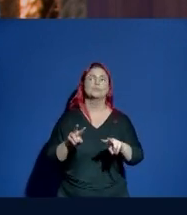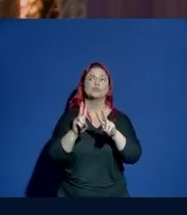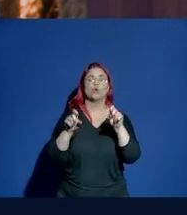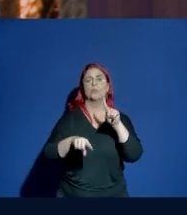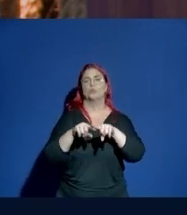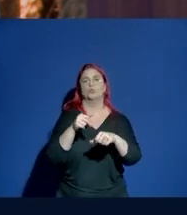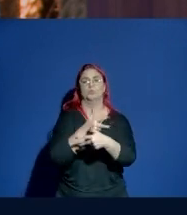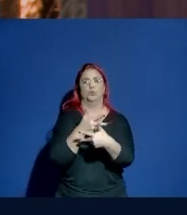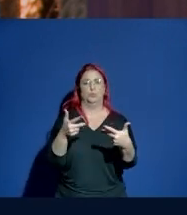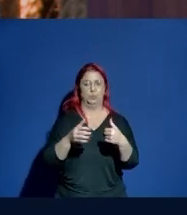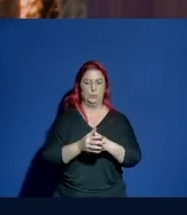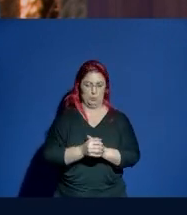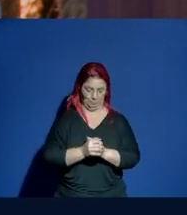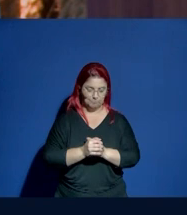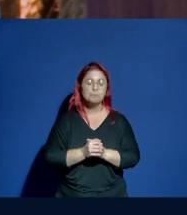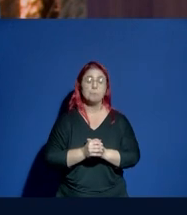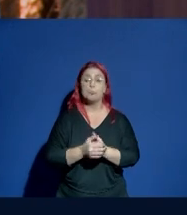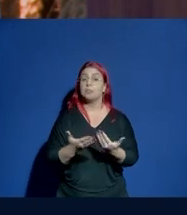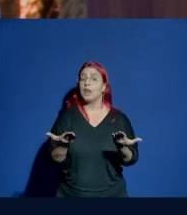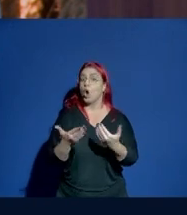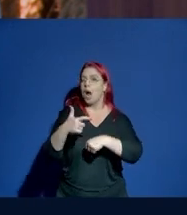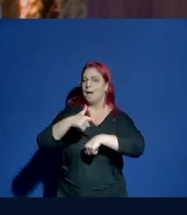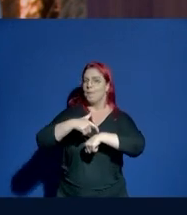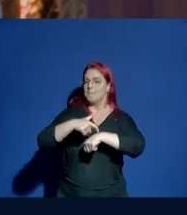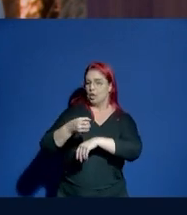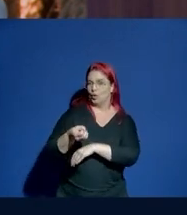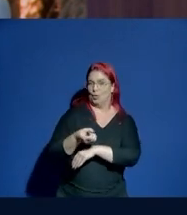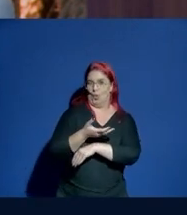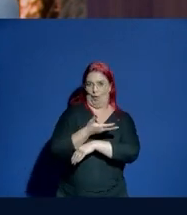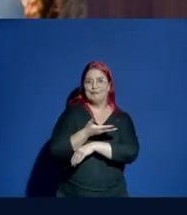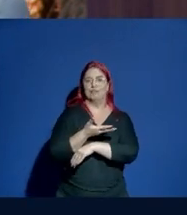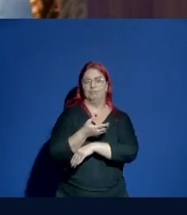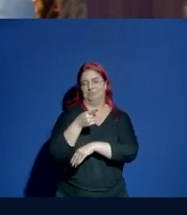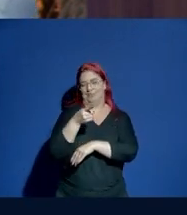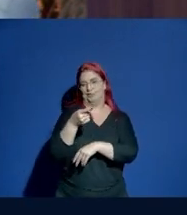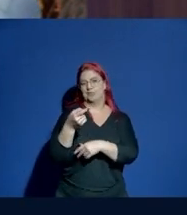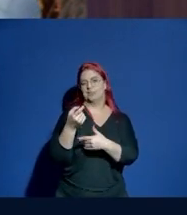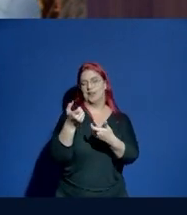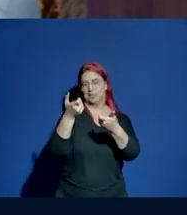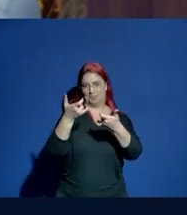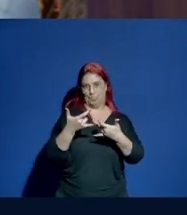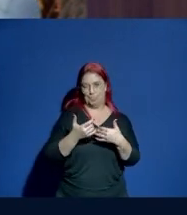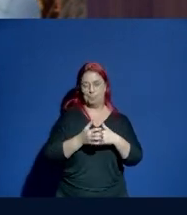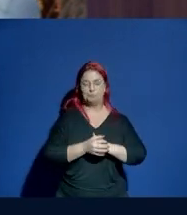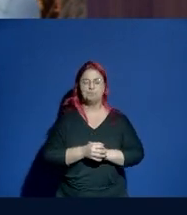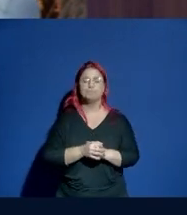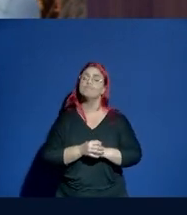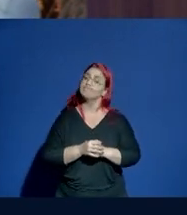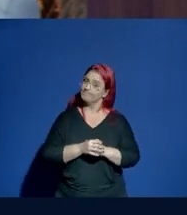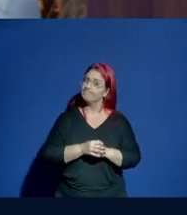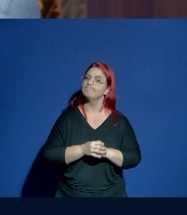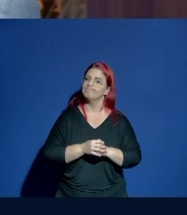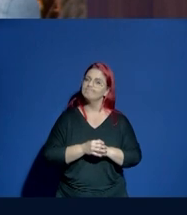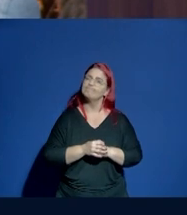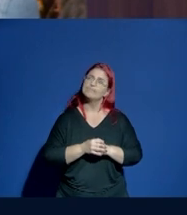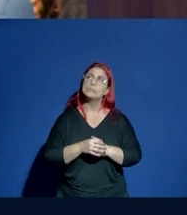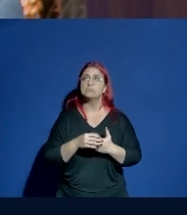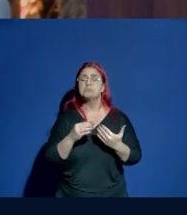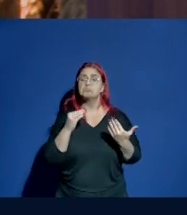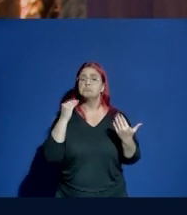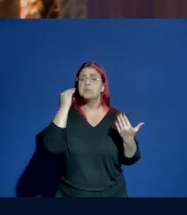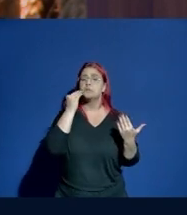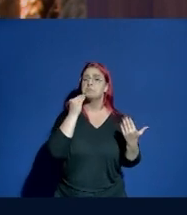quando nós falamos desse novo momento político que você abordou logo na sua primeira colocação é realmente uma experiência